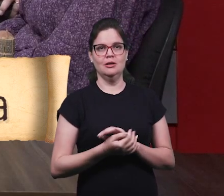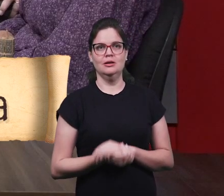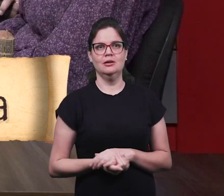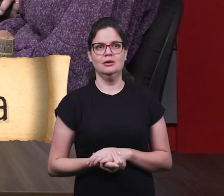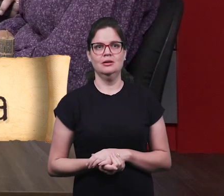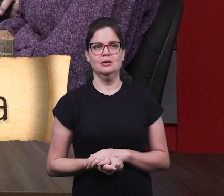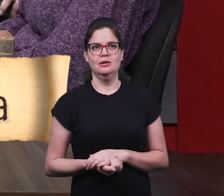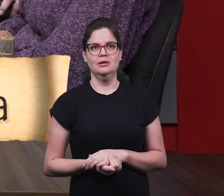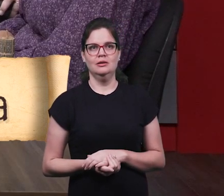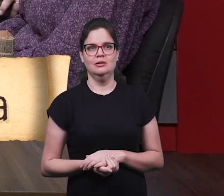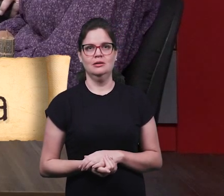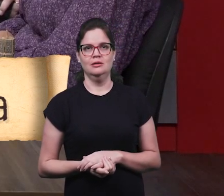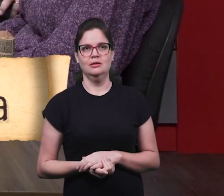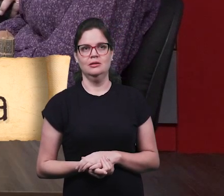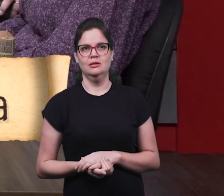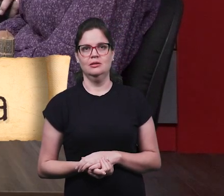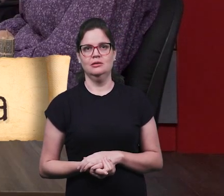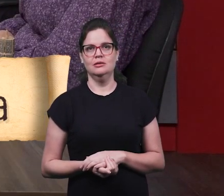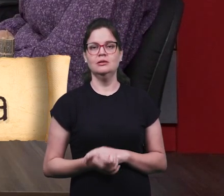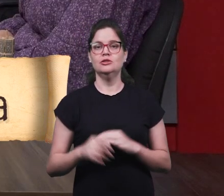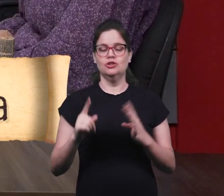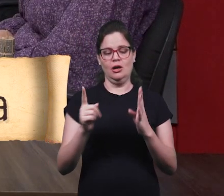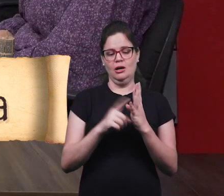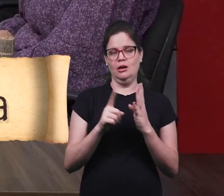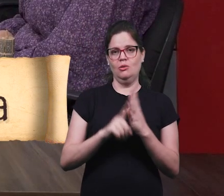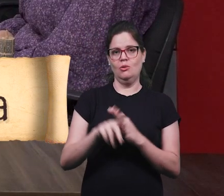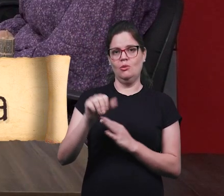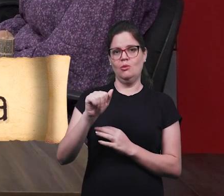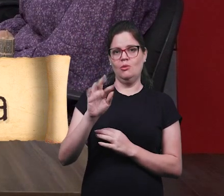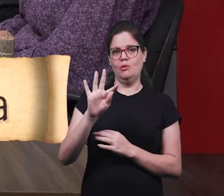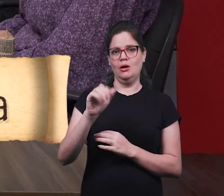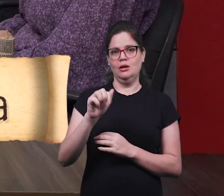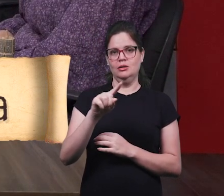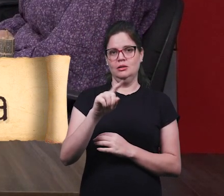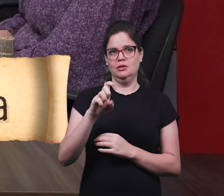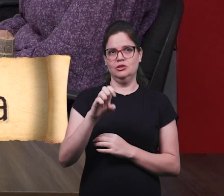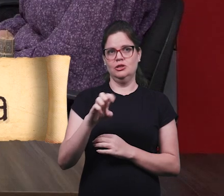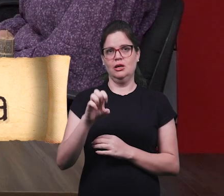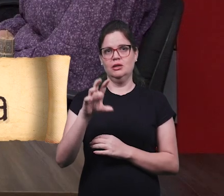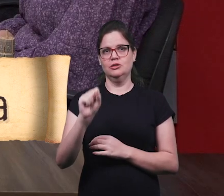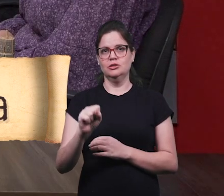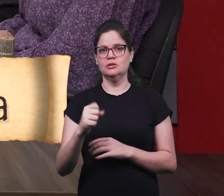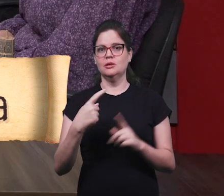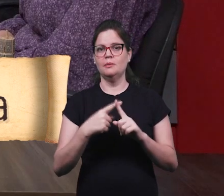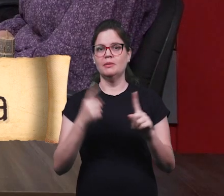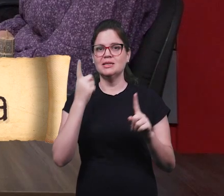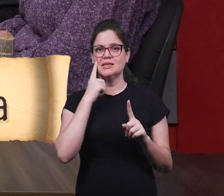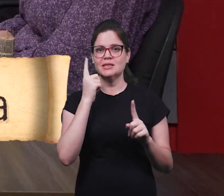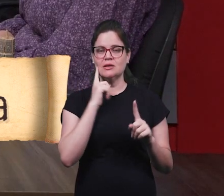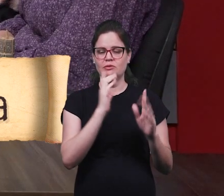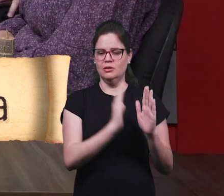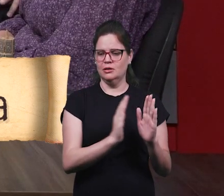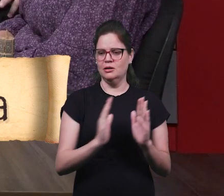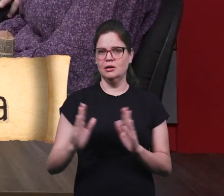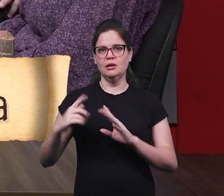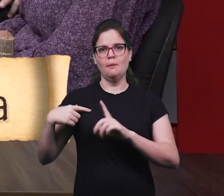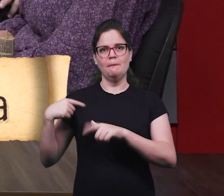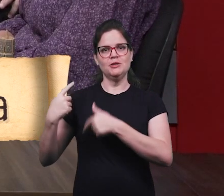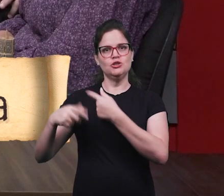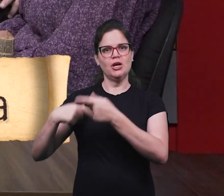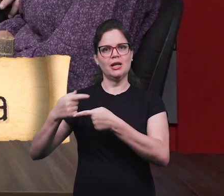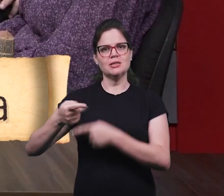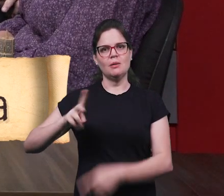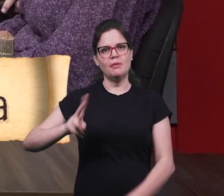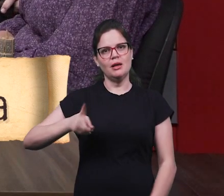o Artaxerxes. É o Artaxerxes, né? Mas é uma geração. É o sucessor. Mas é uma geração, é a mesma geração, a mesma dinastia,